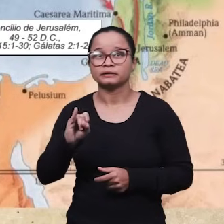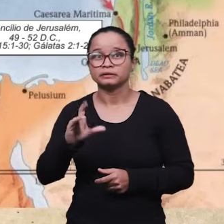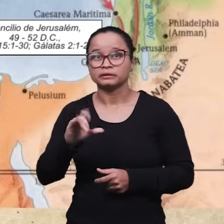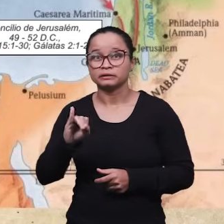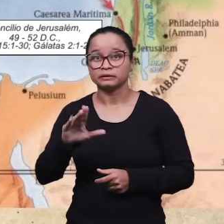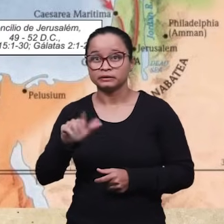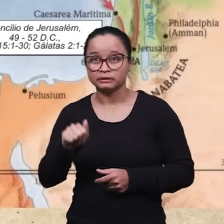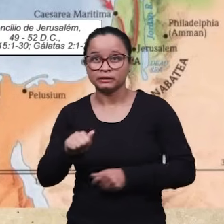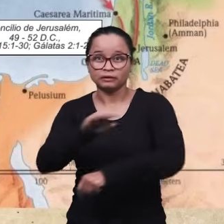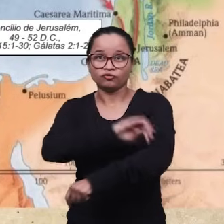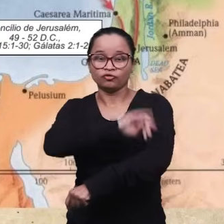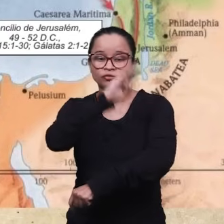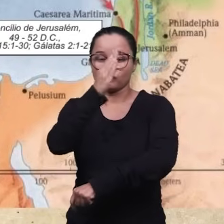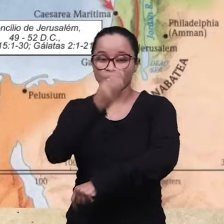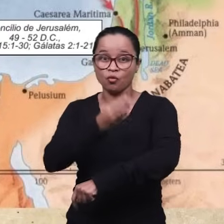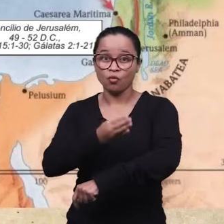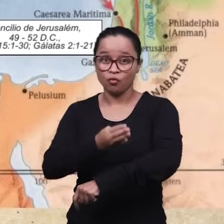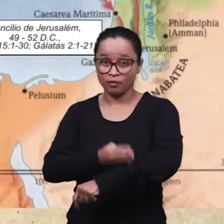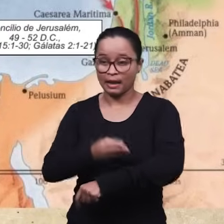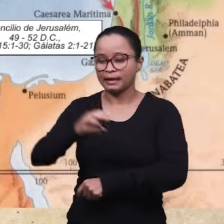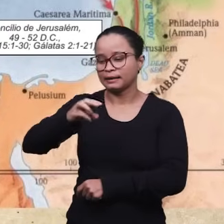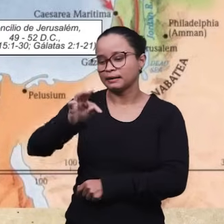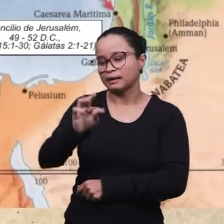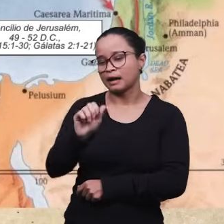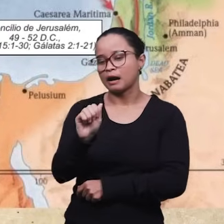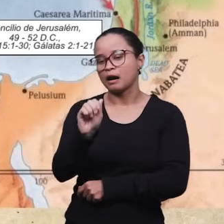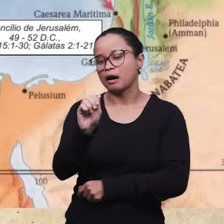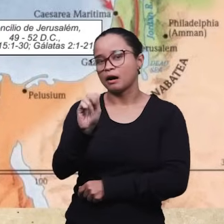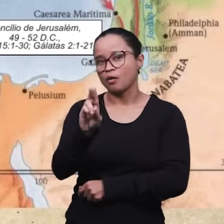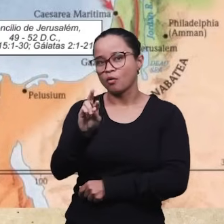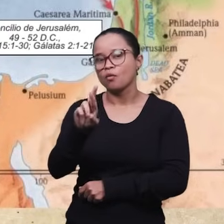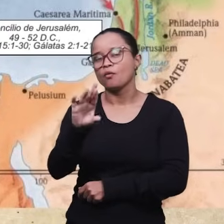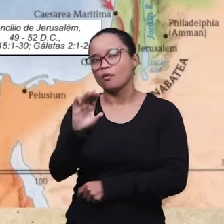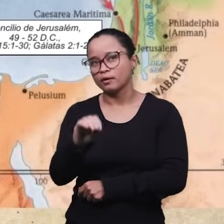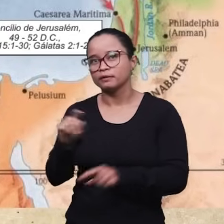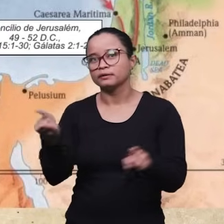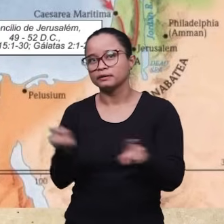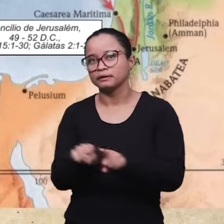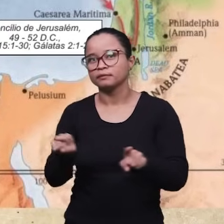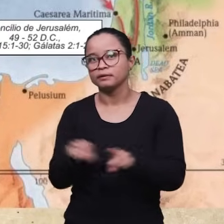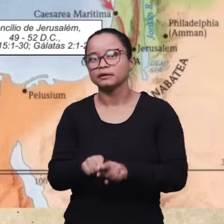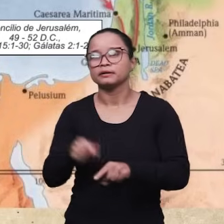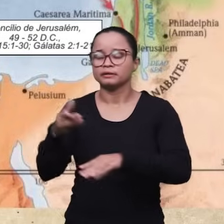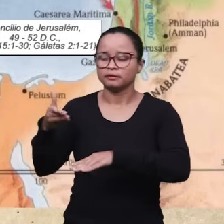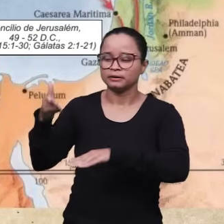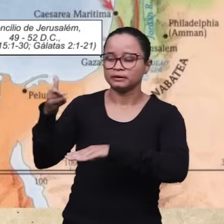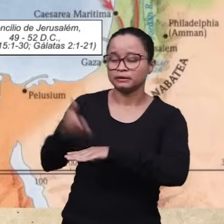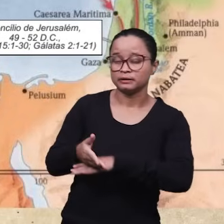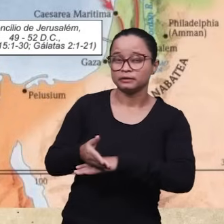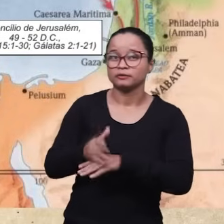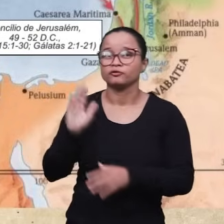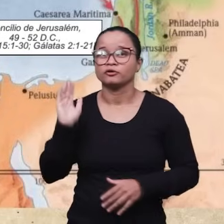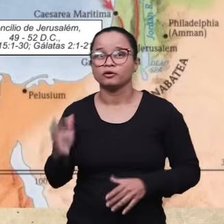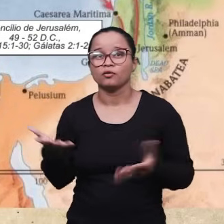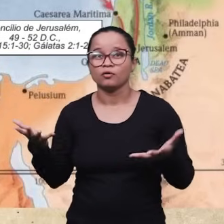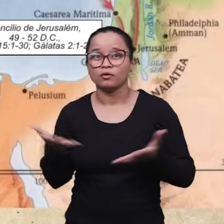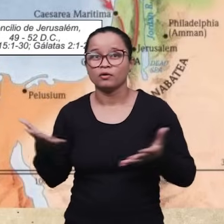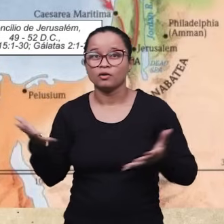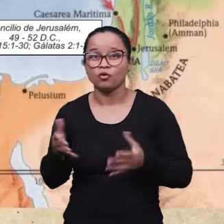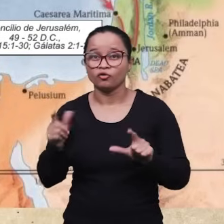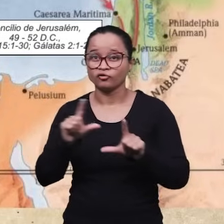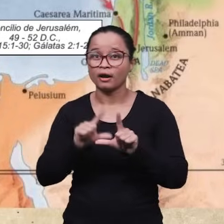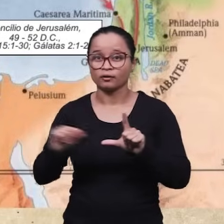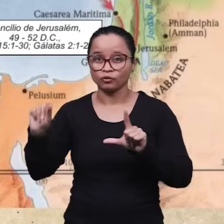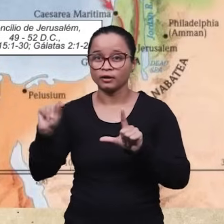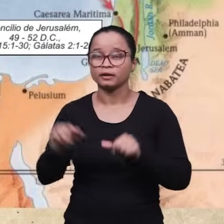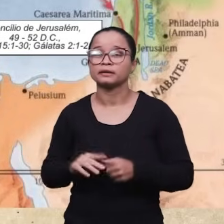Monte Tauro, ainda Síria, naquela região, entrando, né, onde hoje atualmente é a